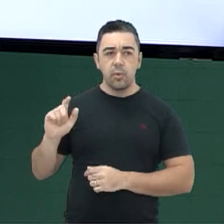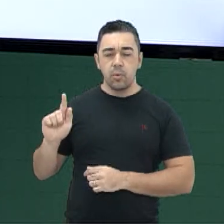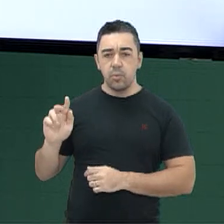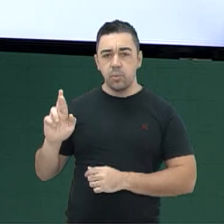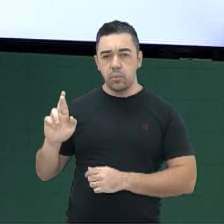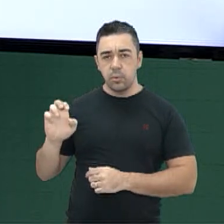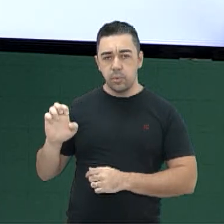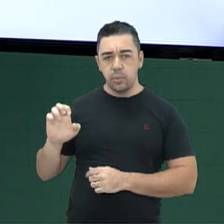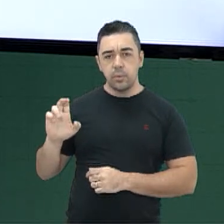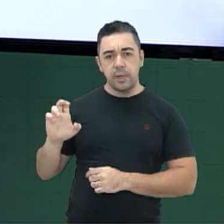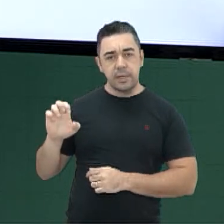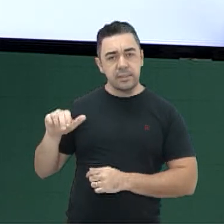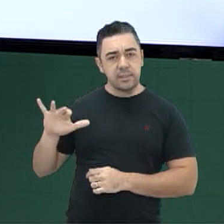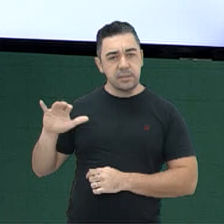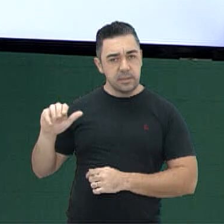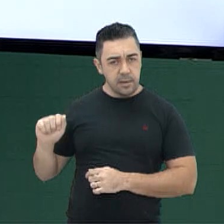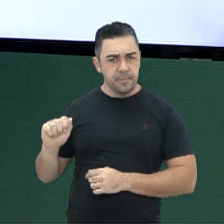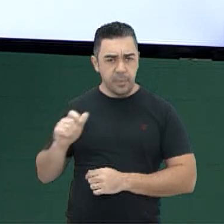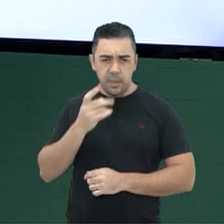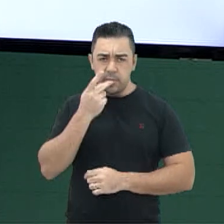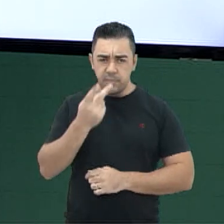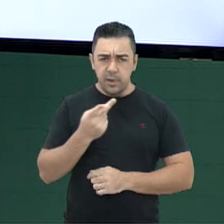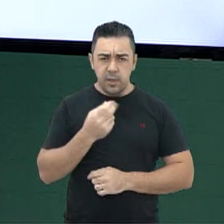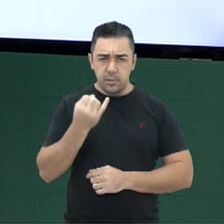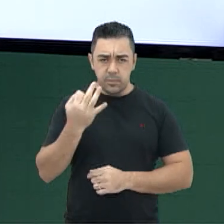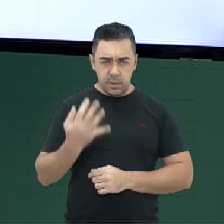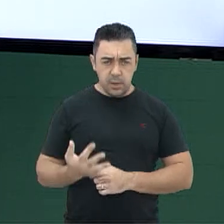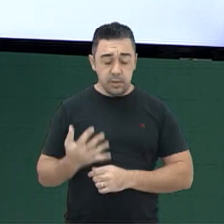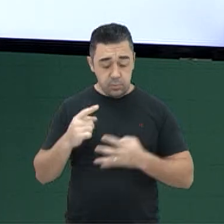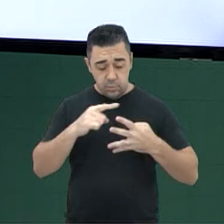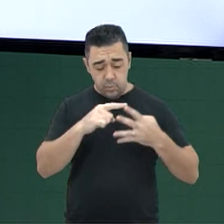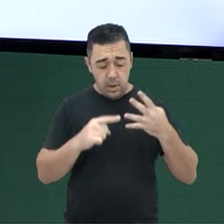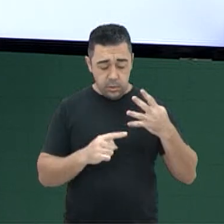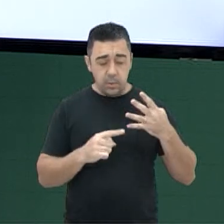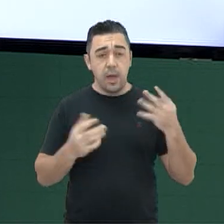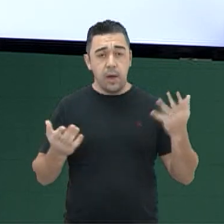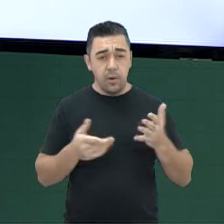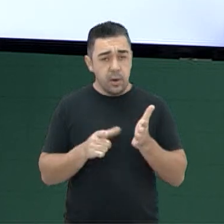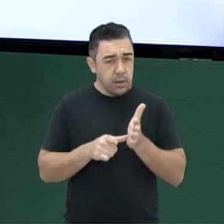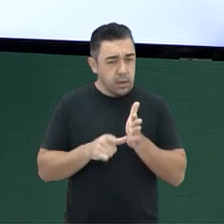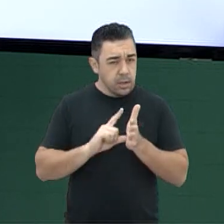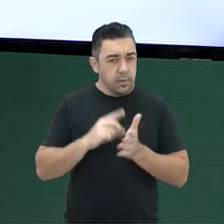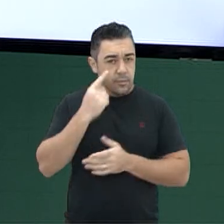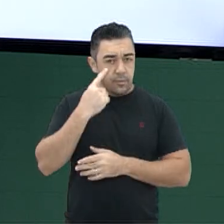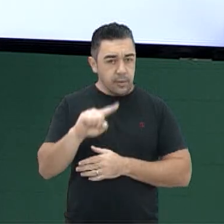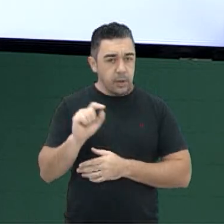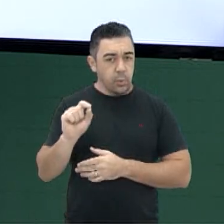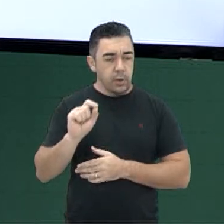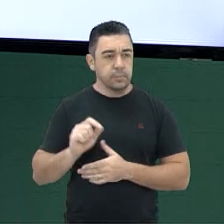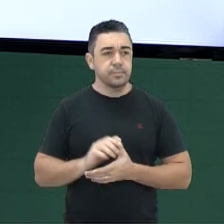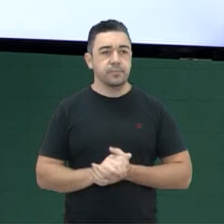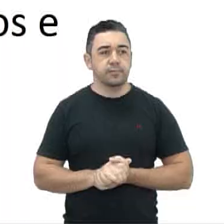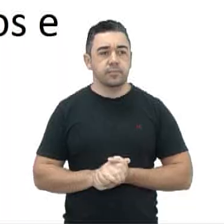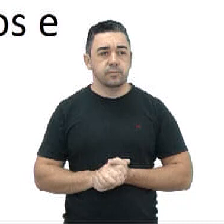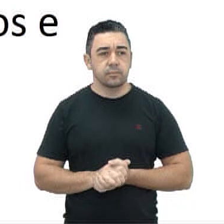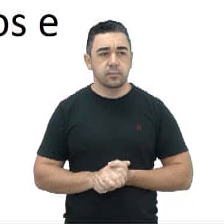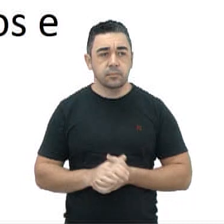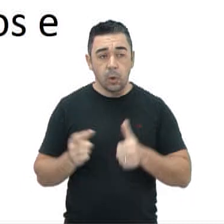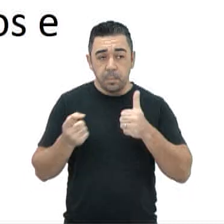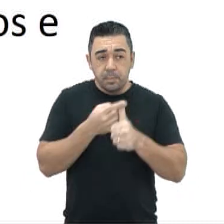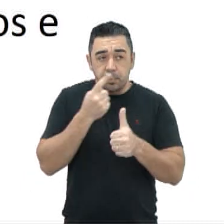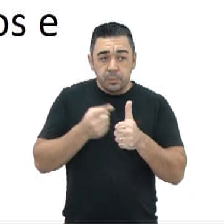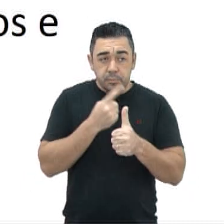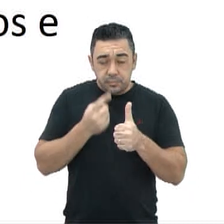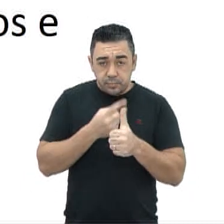falamos sobre os 4 casos, então antes de darmos início a essa, vamos dar uma revisão. Vamos lá? Então, o